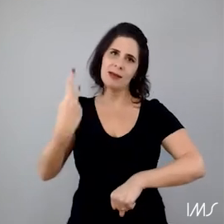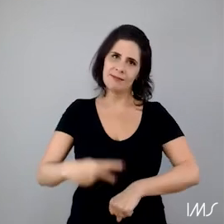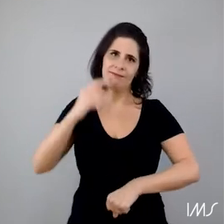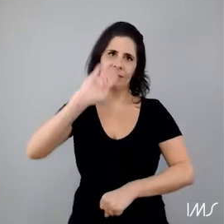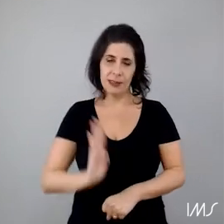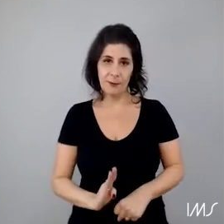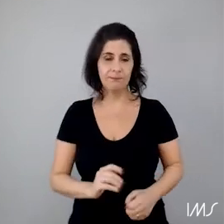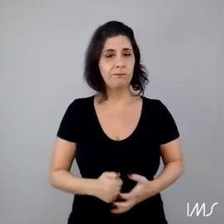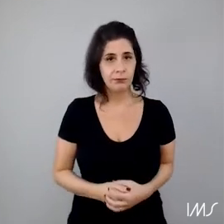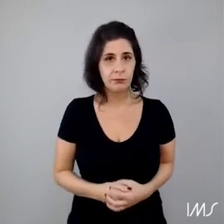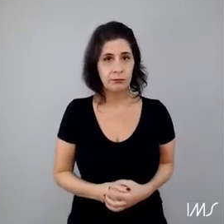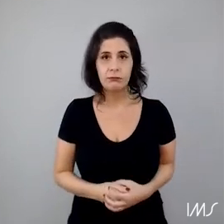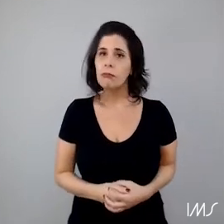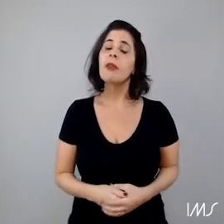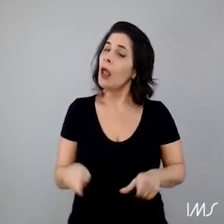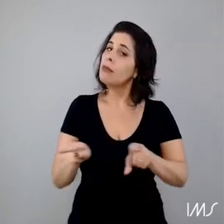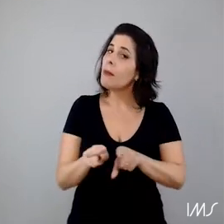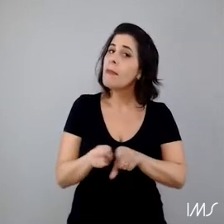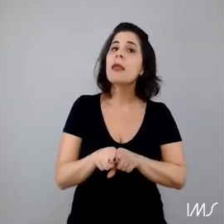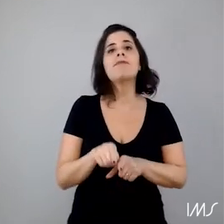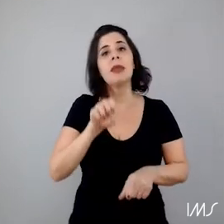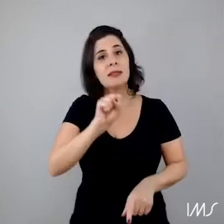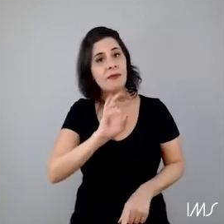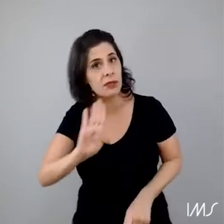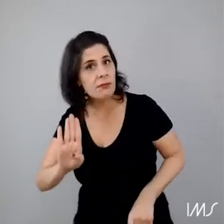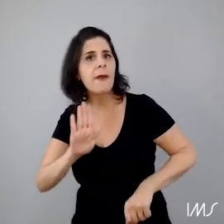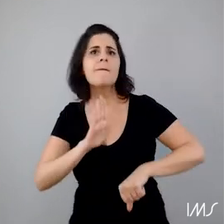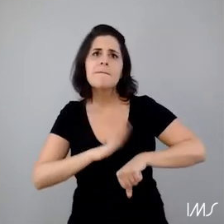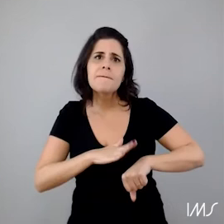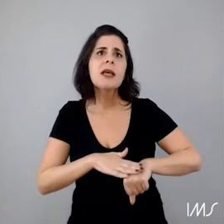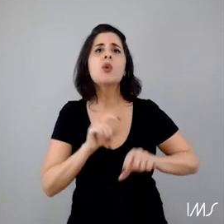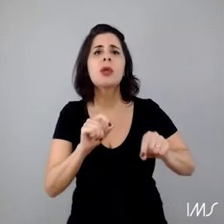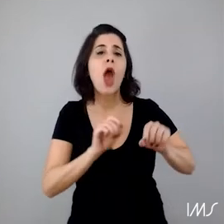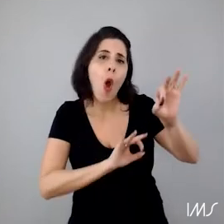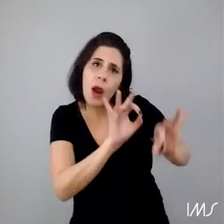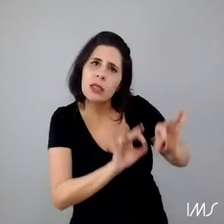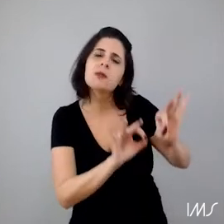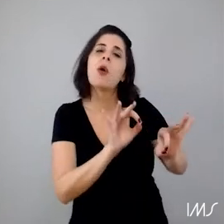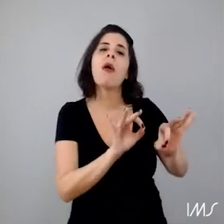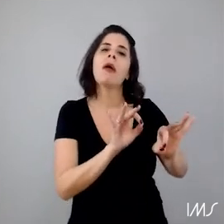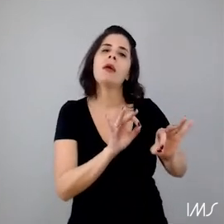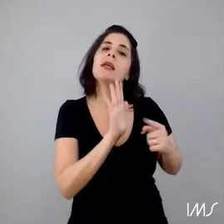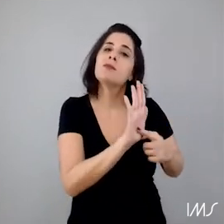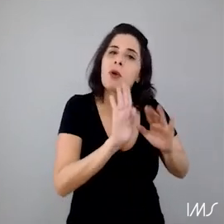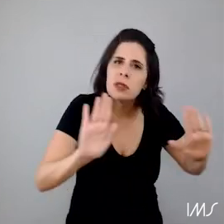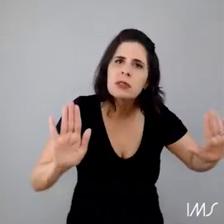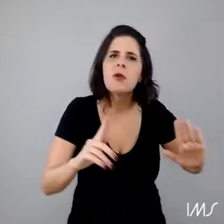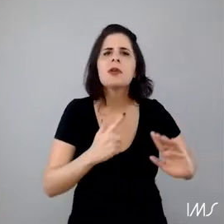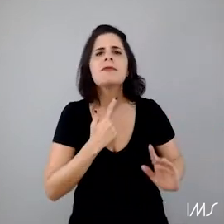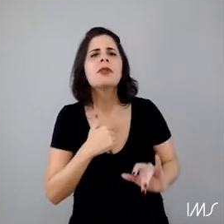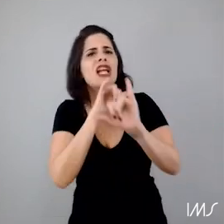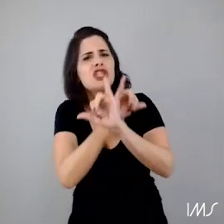Ah, é sabido também que Stefania partiu para outras frentes, desejosa de organizar exposições e contribuir para